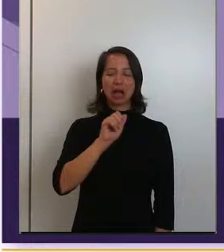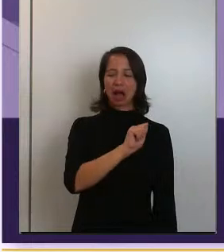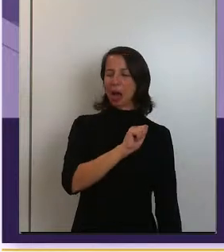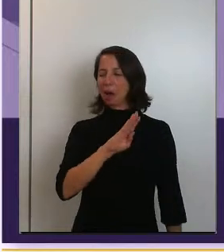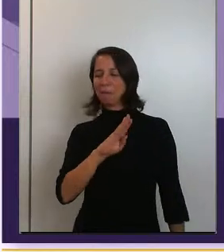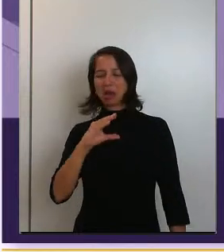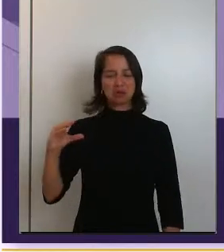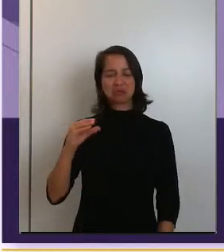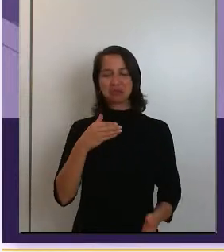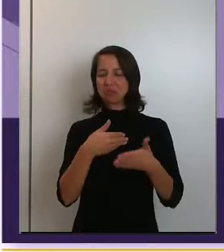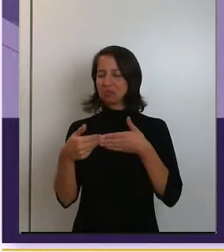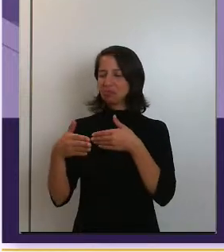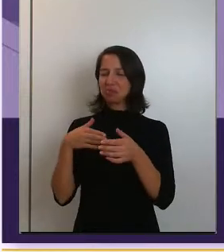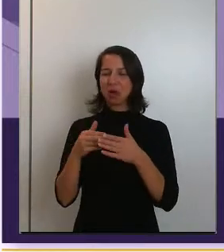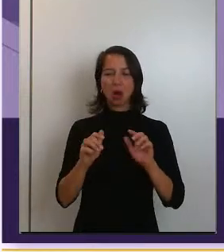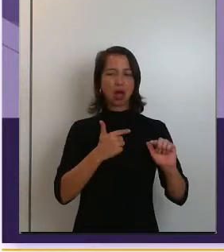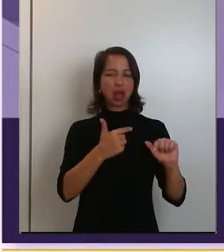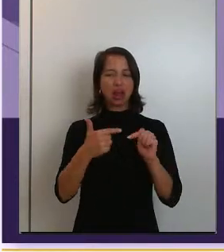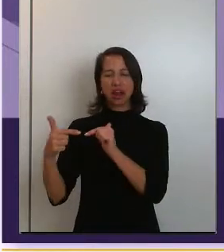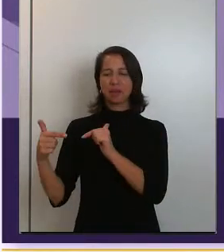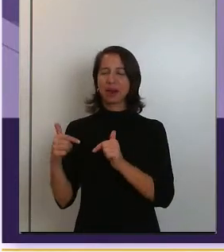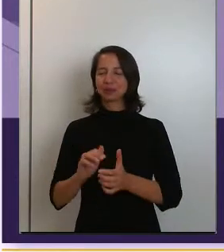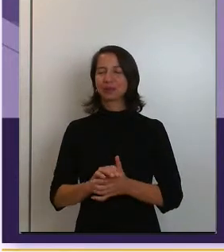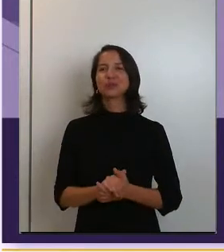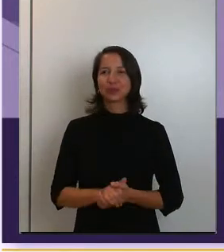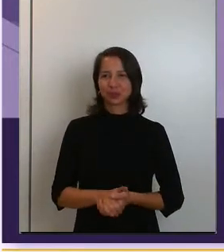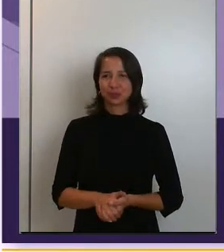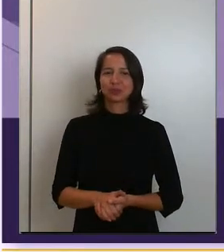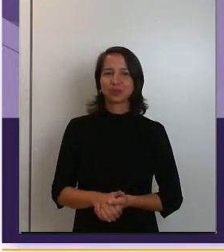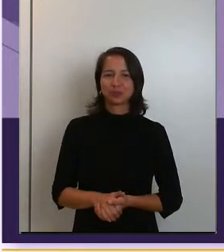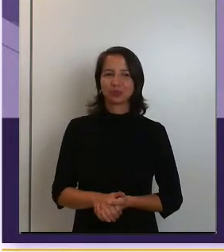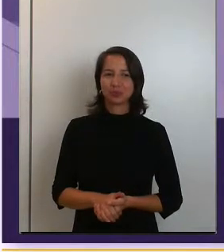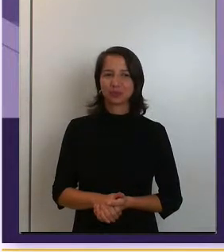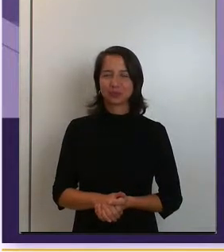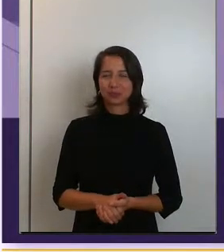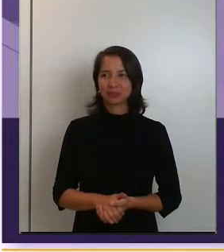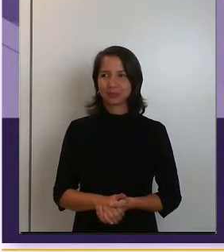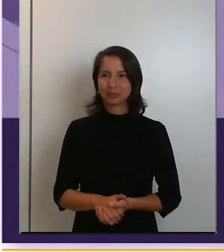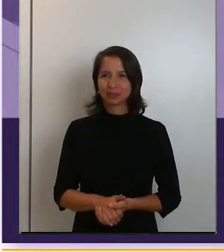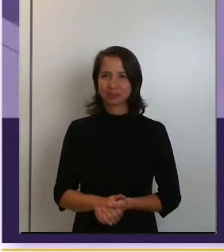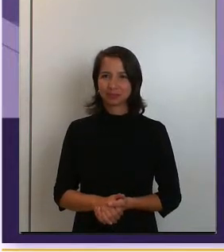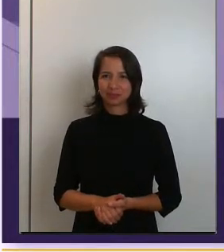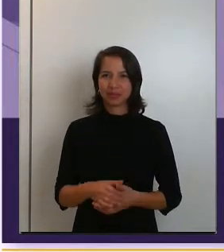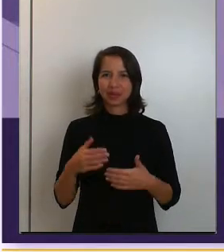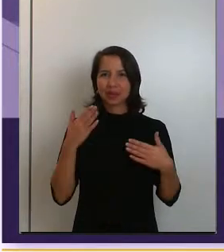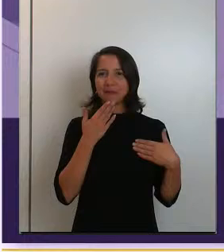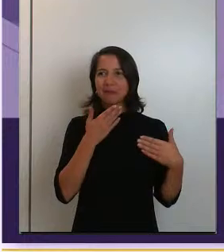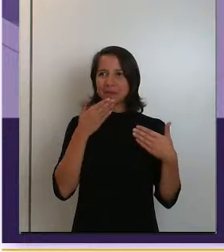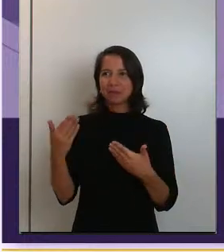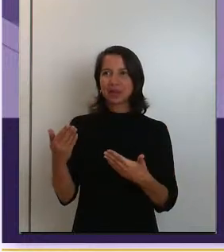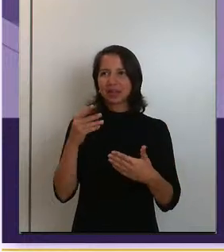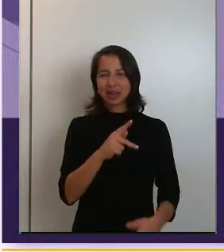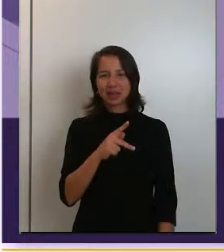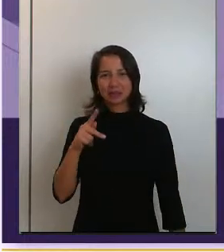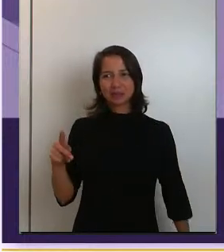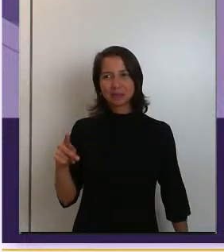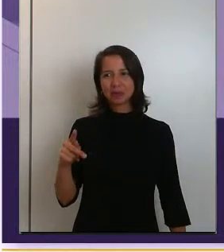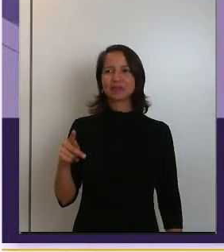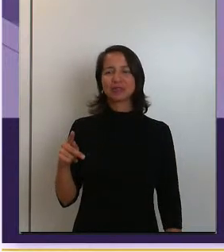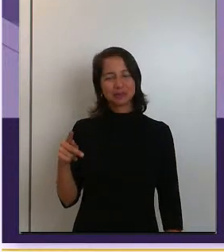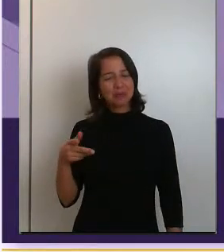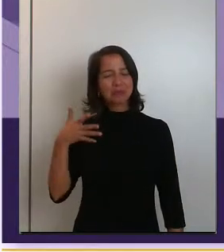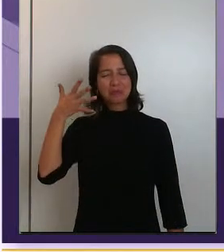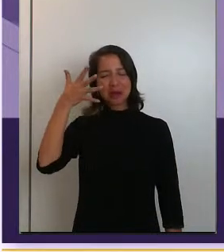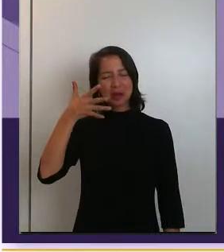conjunto de ações. Obrigado ao professor, né, pela palestra,